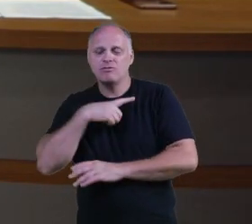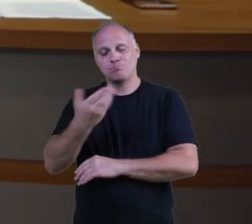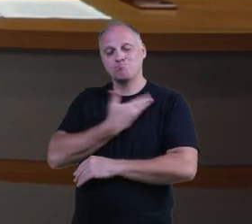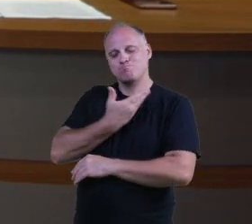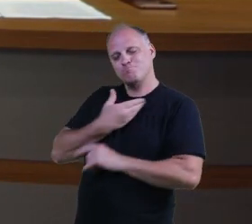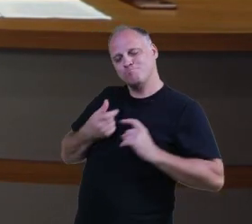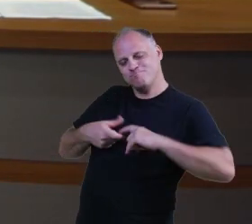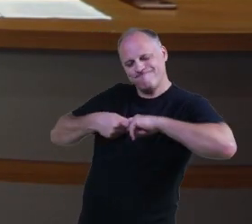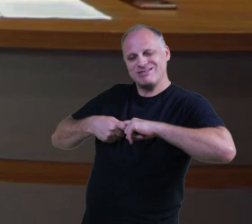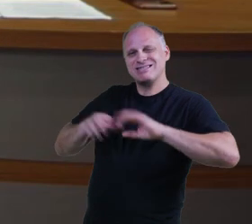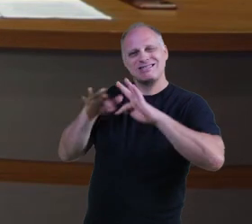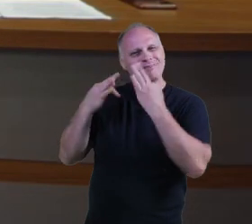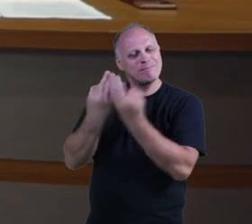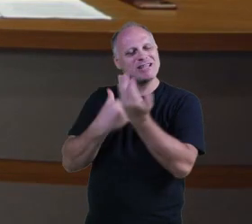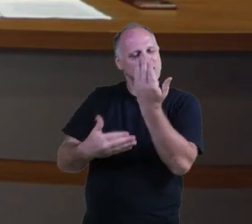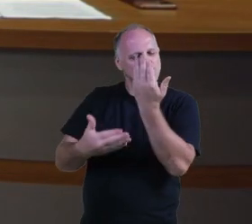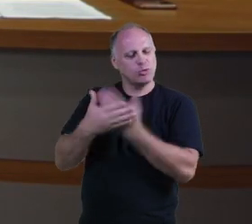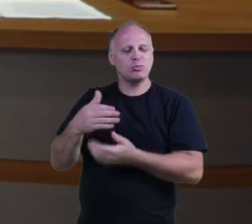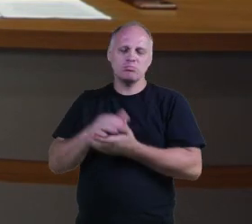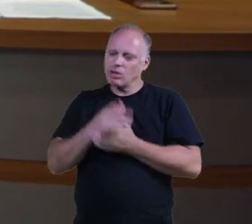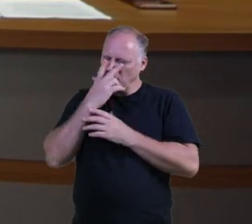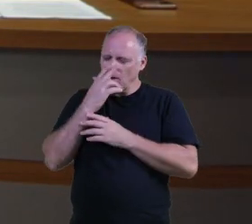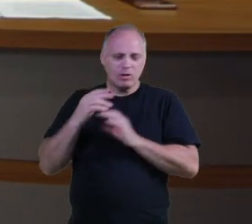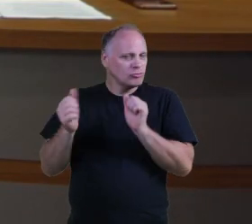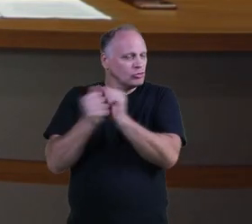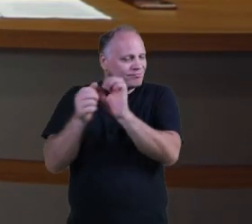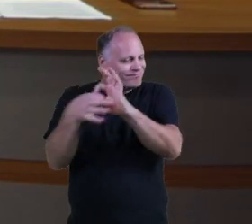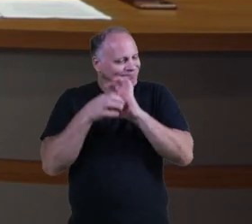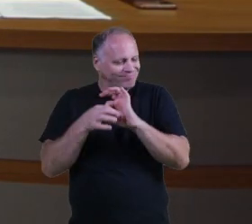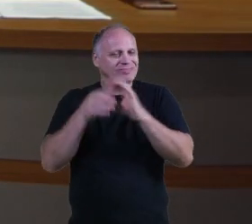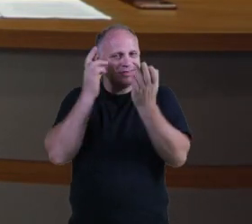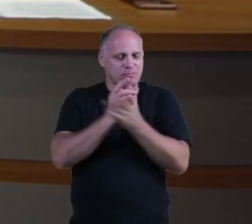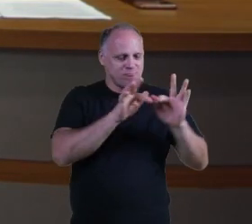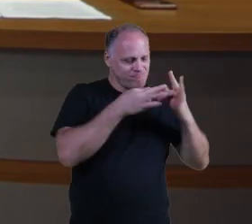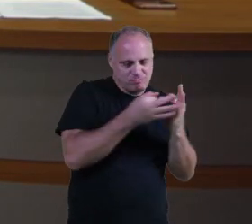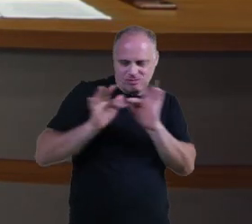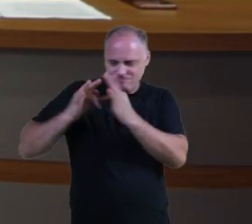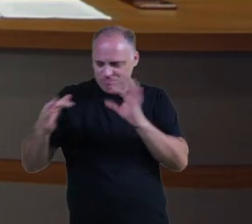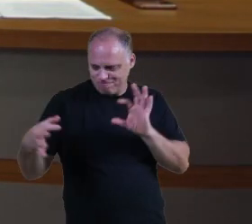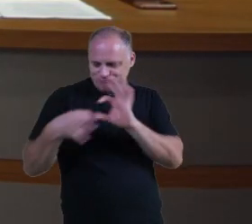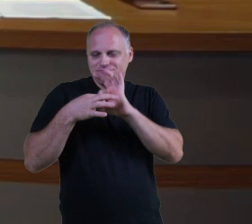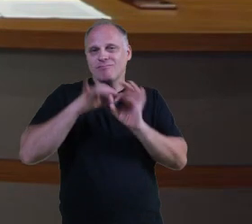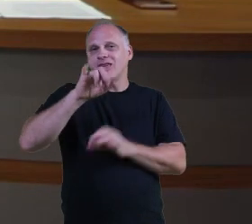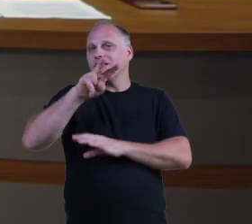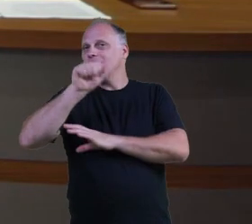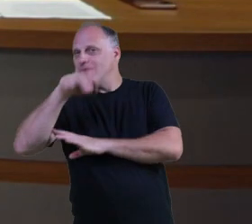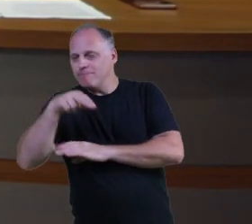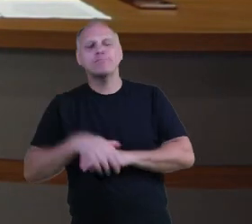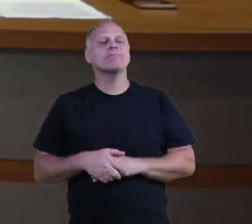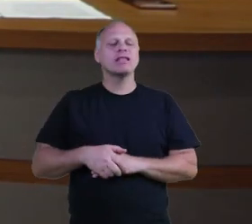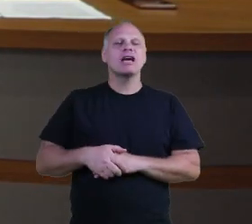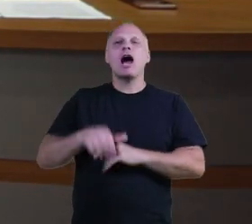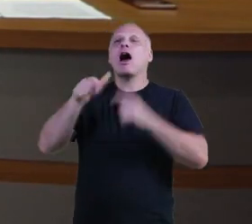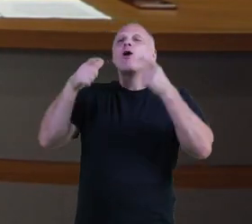O Ivan é uma pessoa notória, o Ivan é um ícone que a gente tem, né? No estado. Então, tocamos muito junto. O Ivan